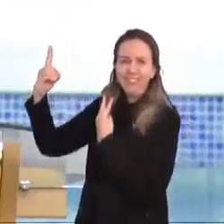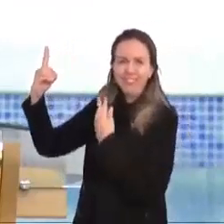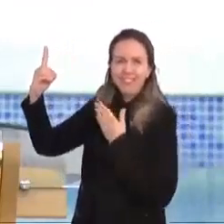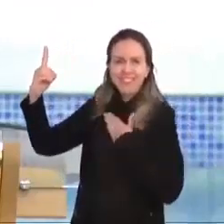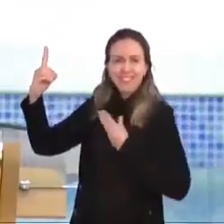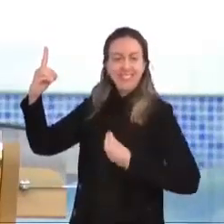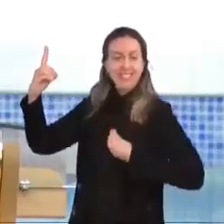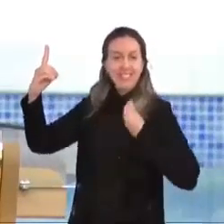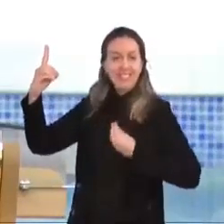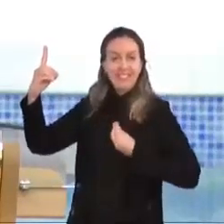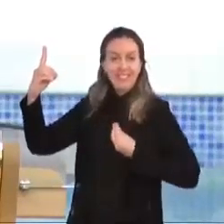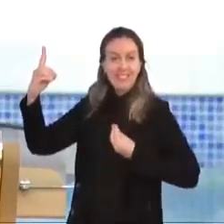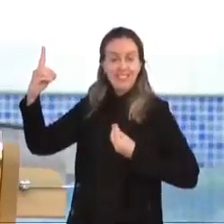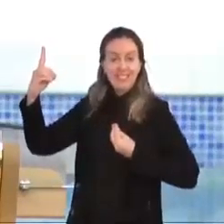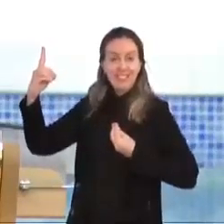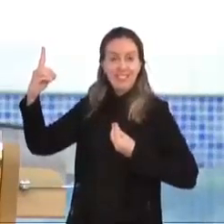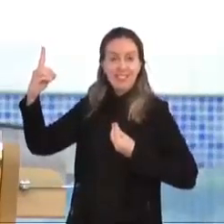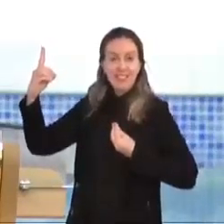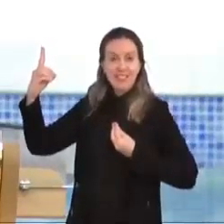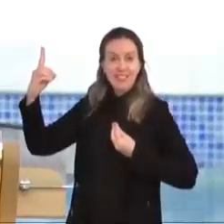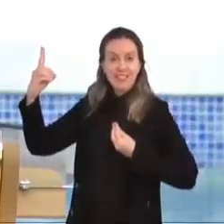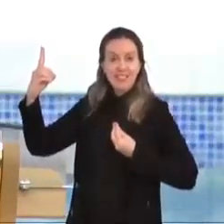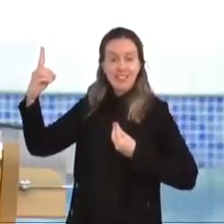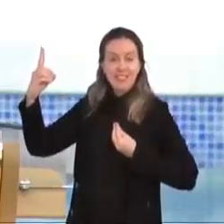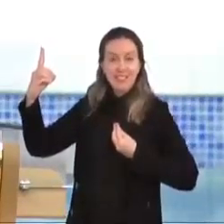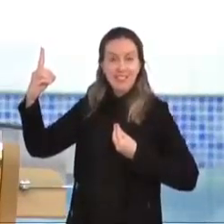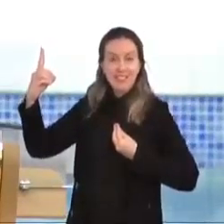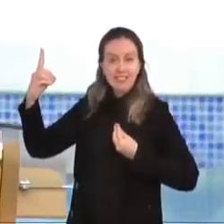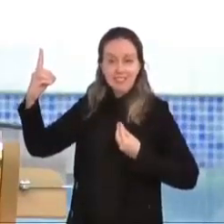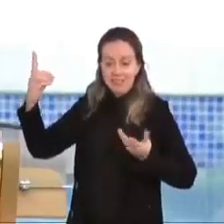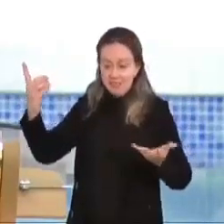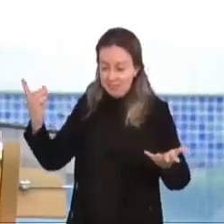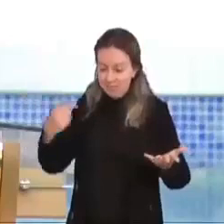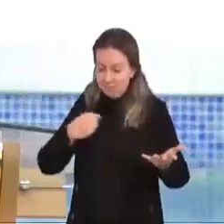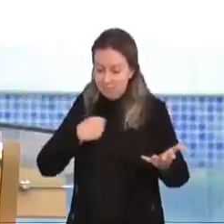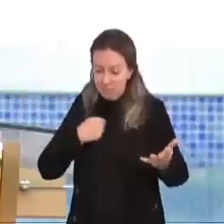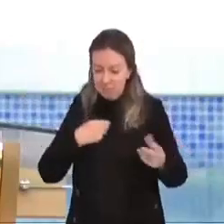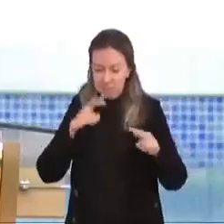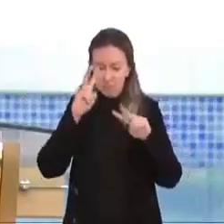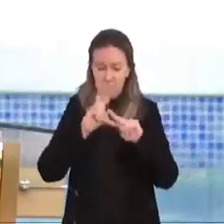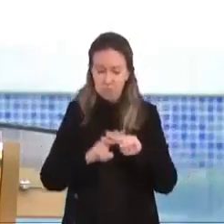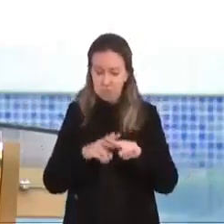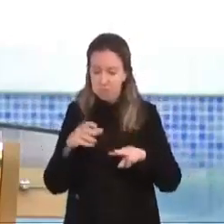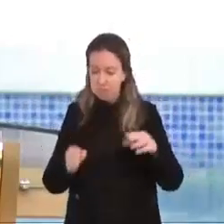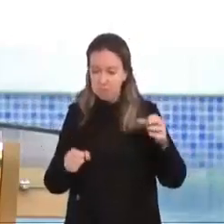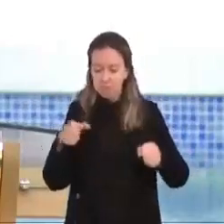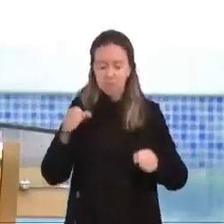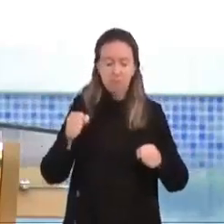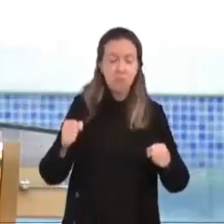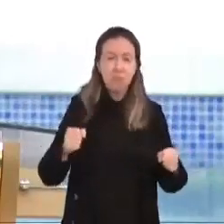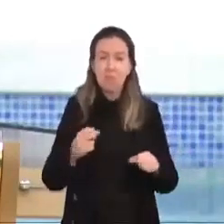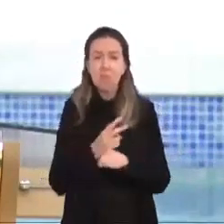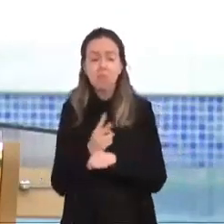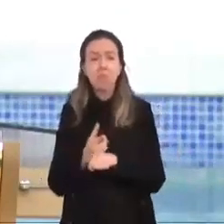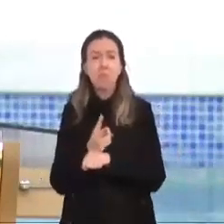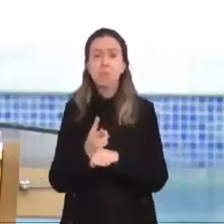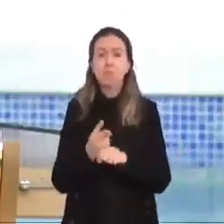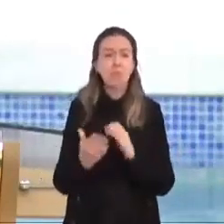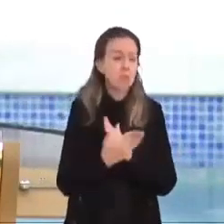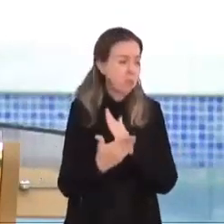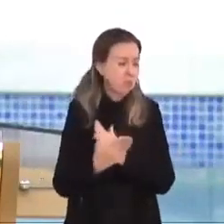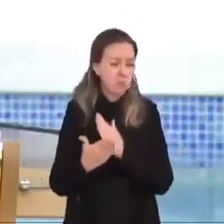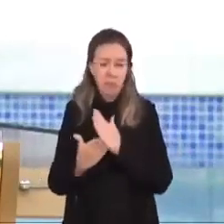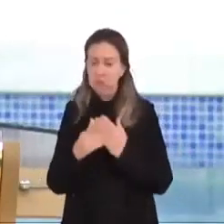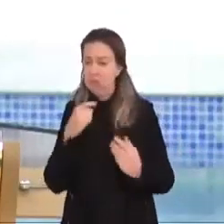você está preso, que não é capaz nem de ir onde quer, olha o que eu tenho para falar de mim.